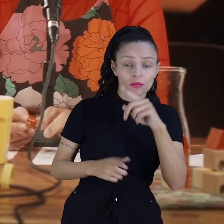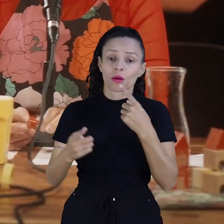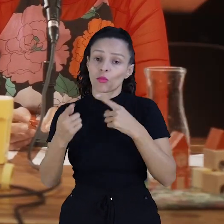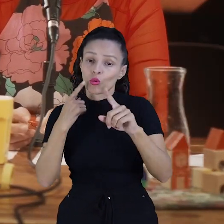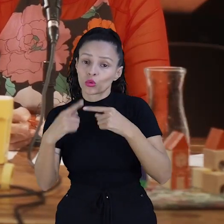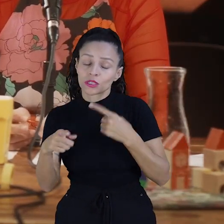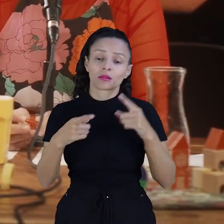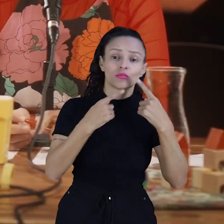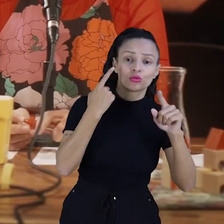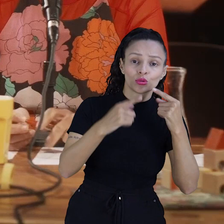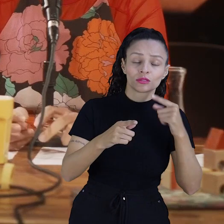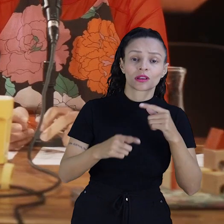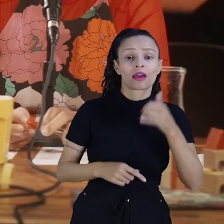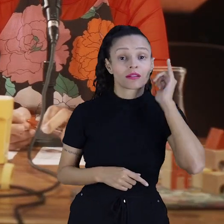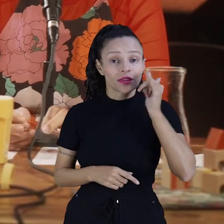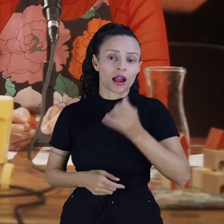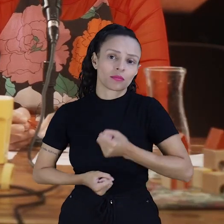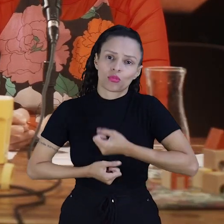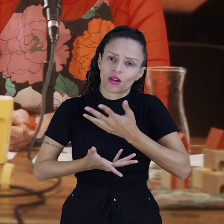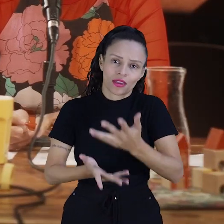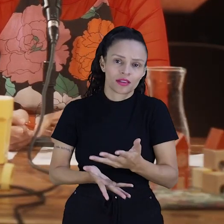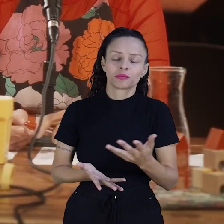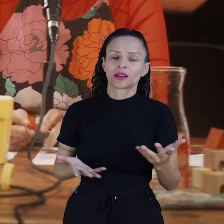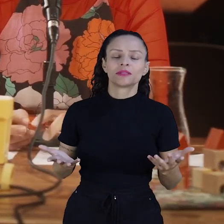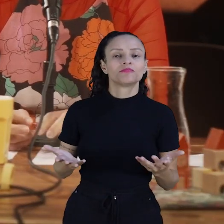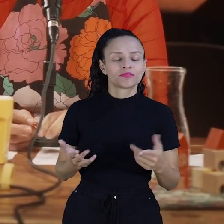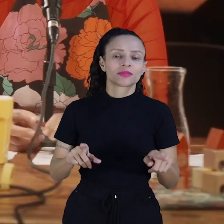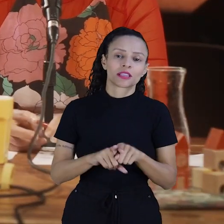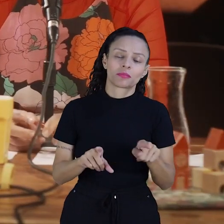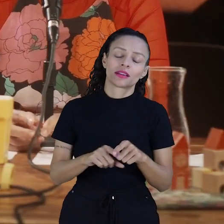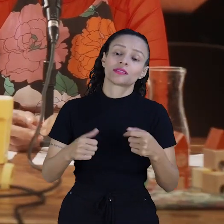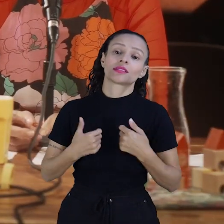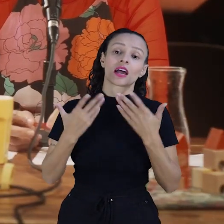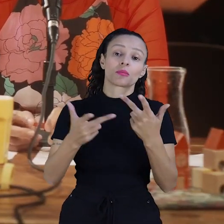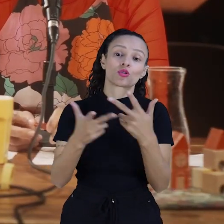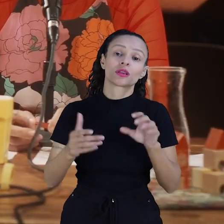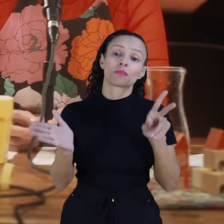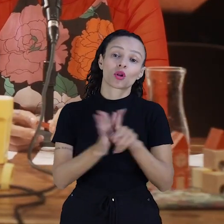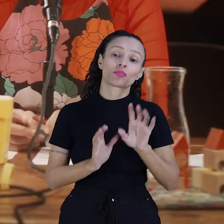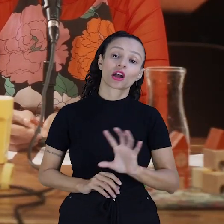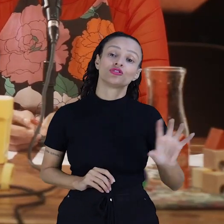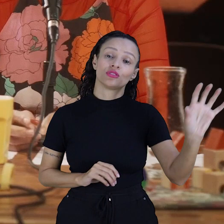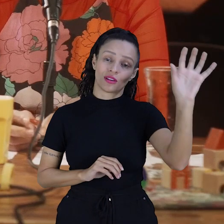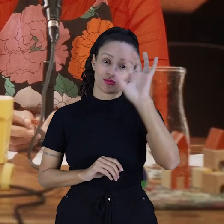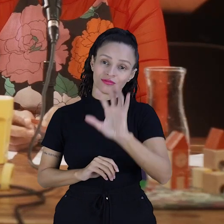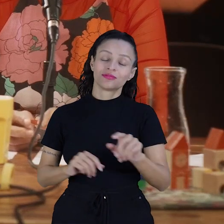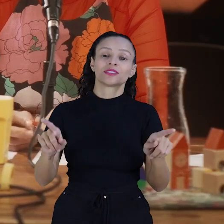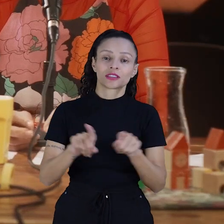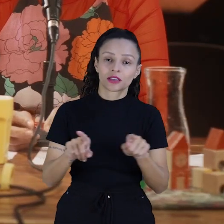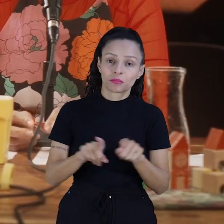uma história. Entre uma música e outra, a gente narra um poema e traz uma coisa também muito regional,